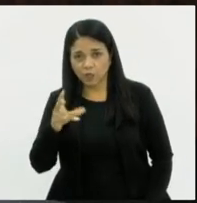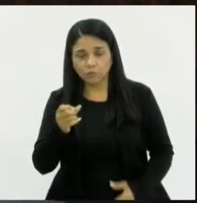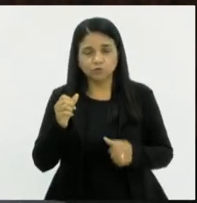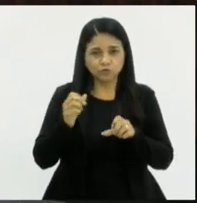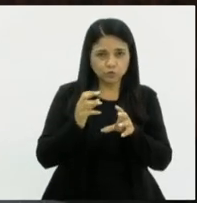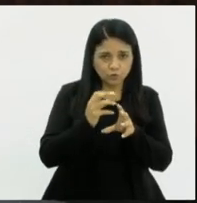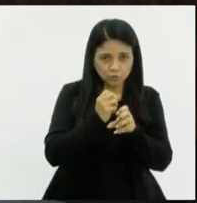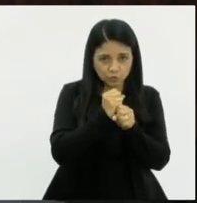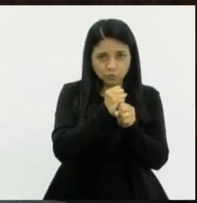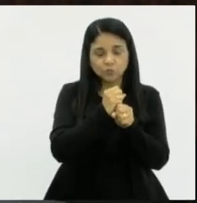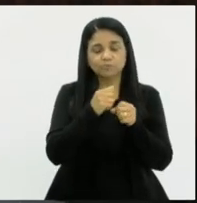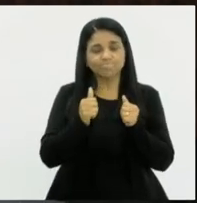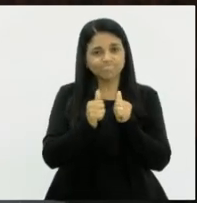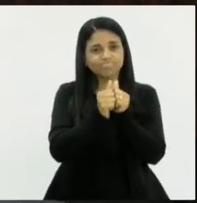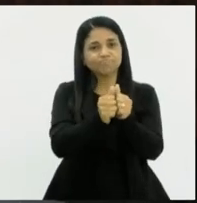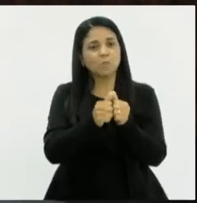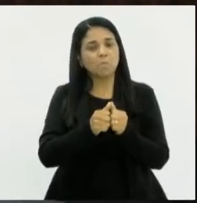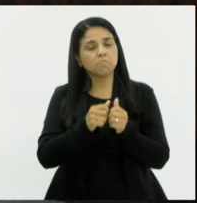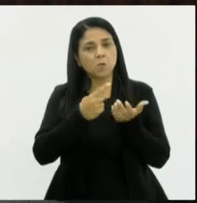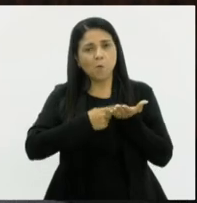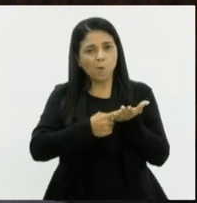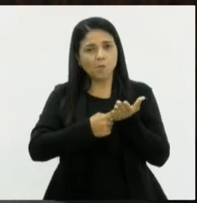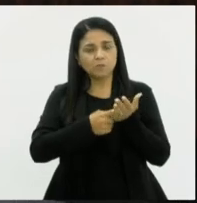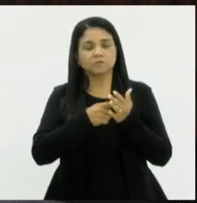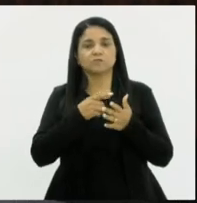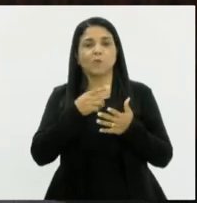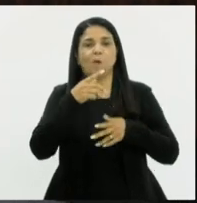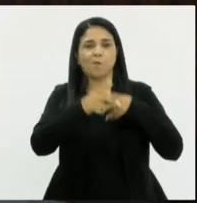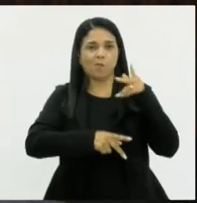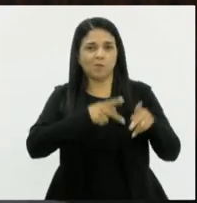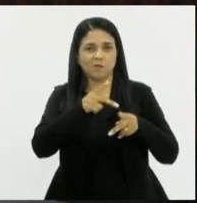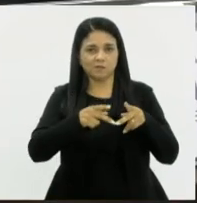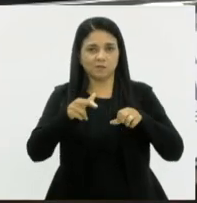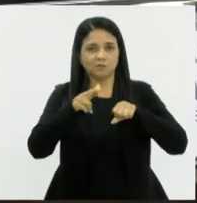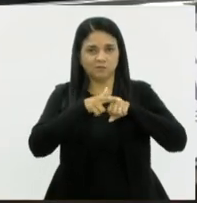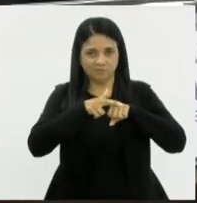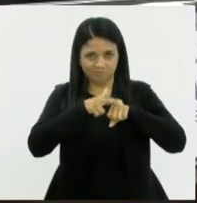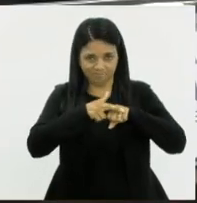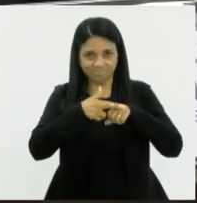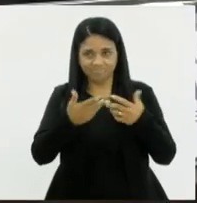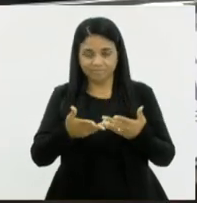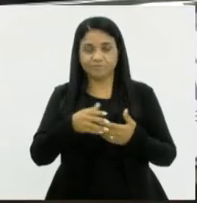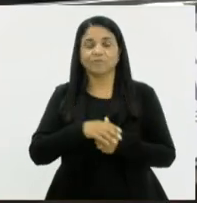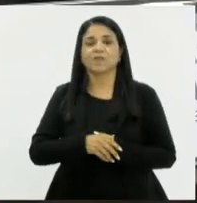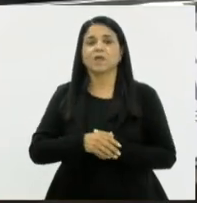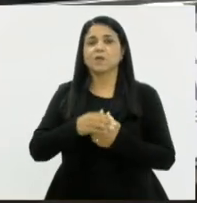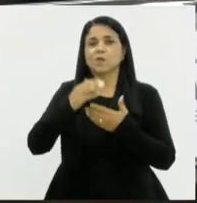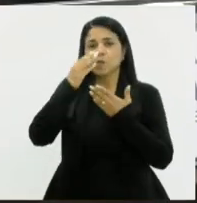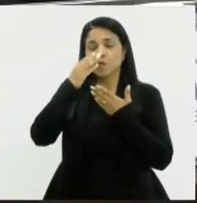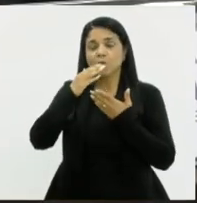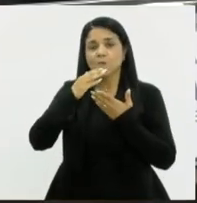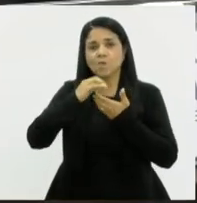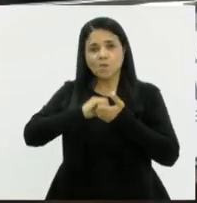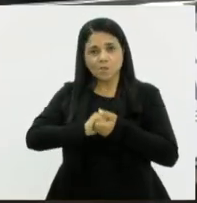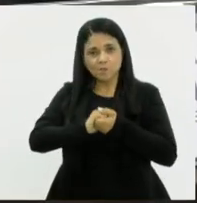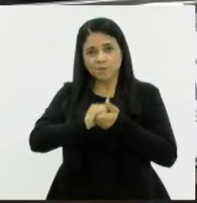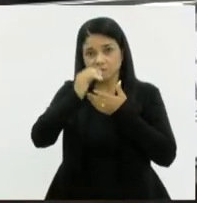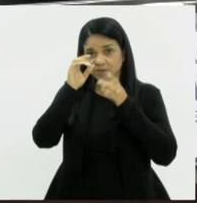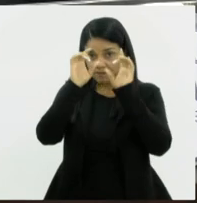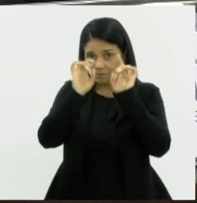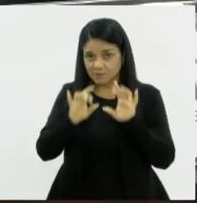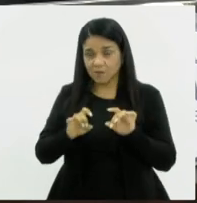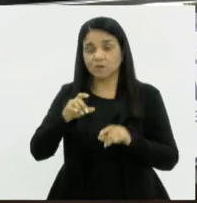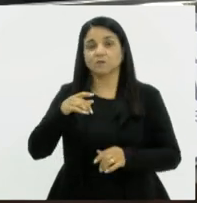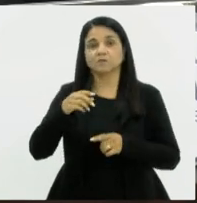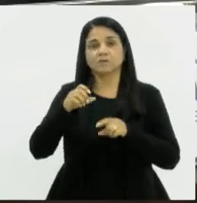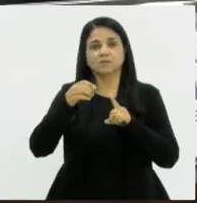esse compromisso com o nosso povo Belfor Roxense. Quero fazer um cumprimento muito especial ao desembargador Luciano